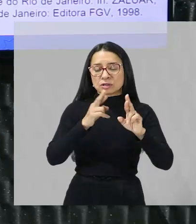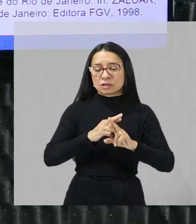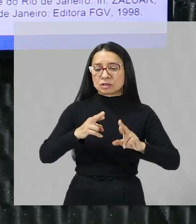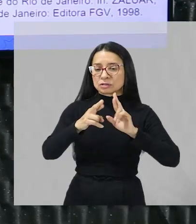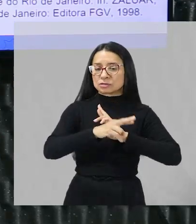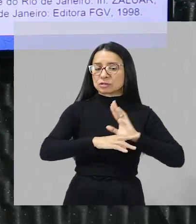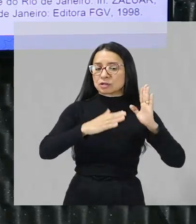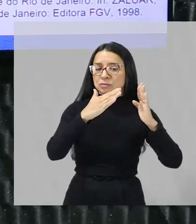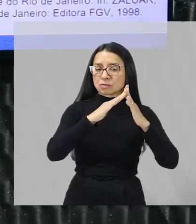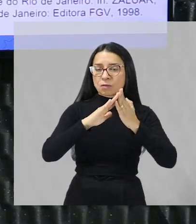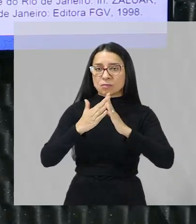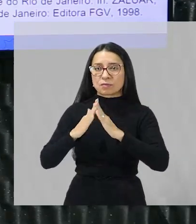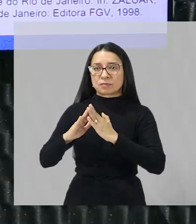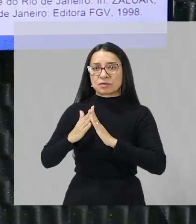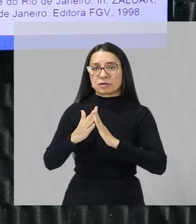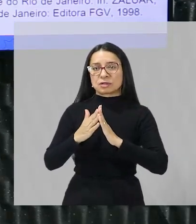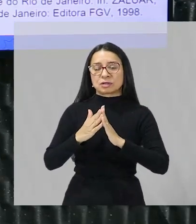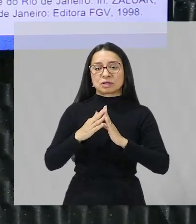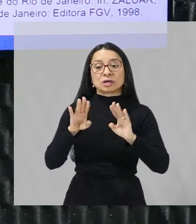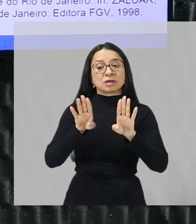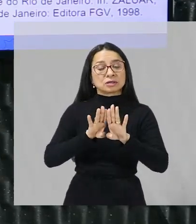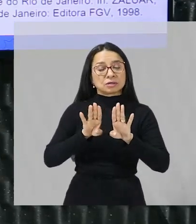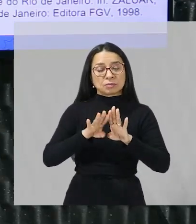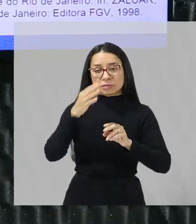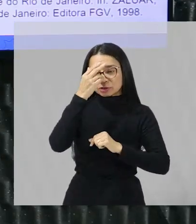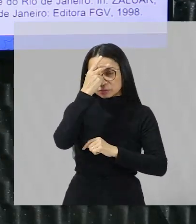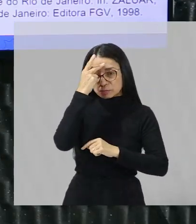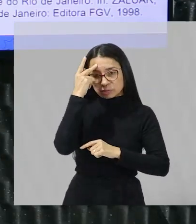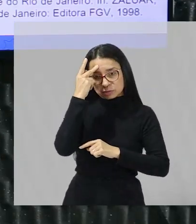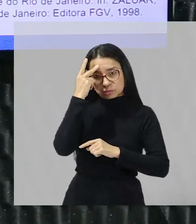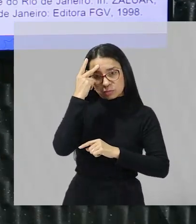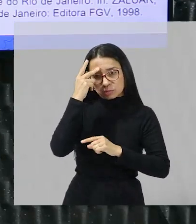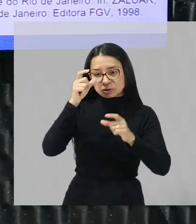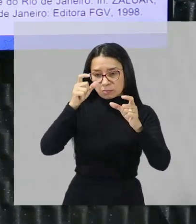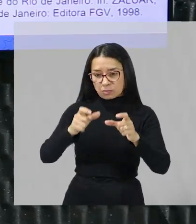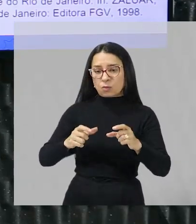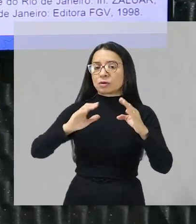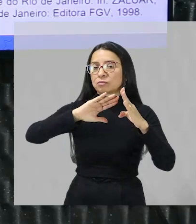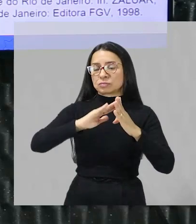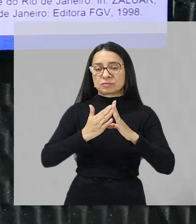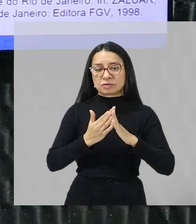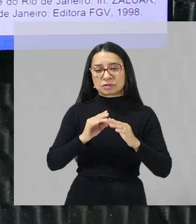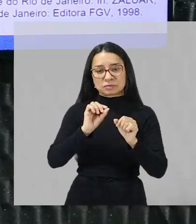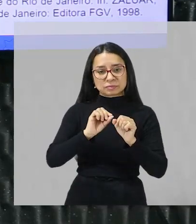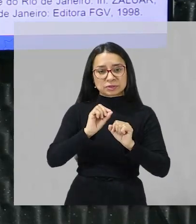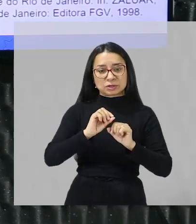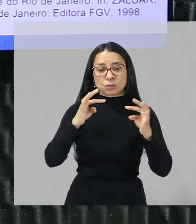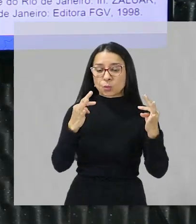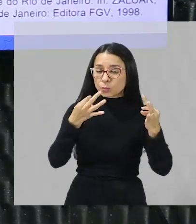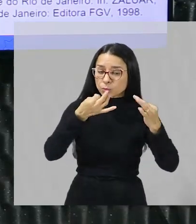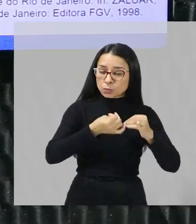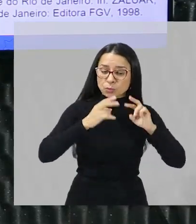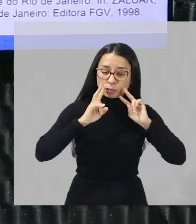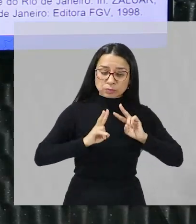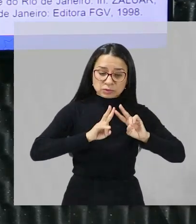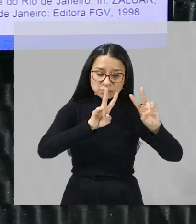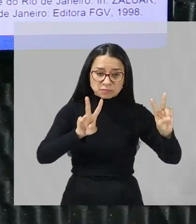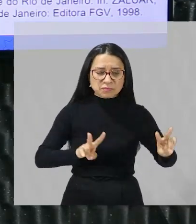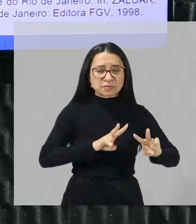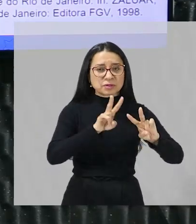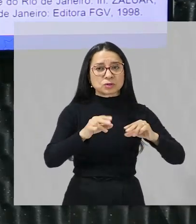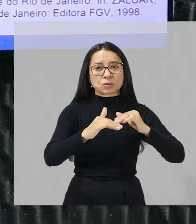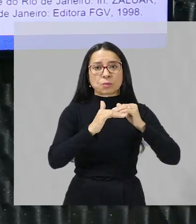sobre os moradores da favela, das áreas de periferia, e que acaba fazendo com que todos eles sejam vistos de uma mesma